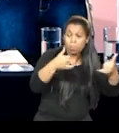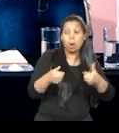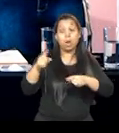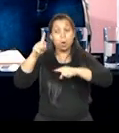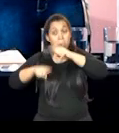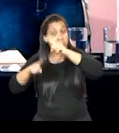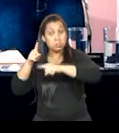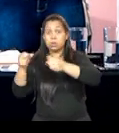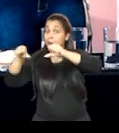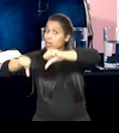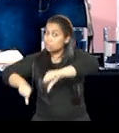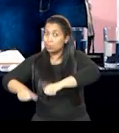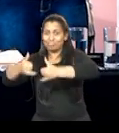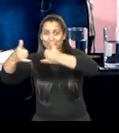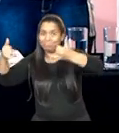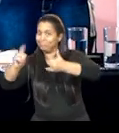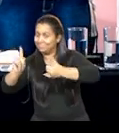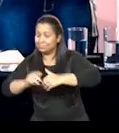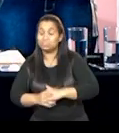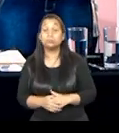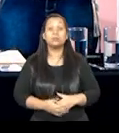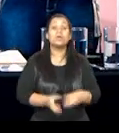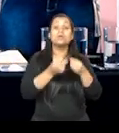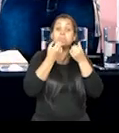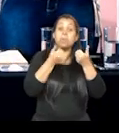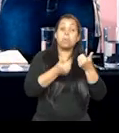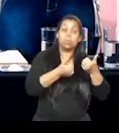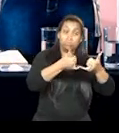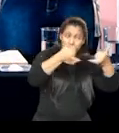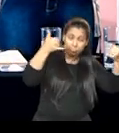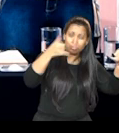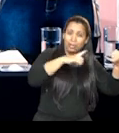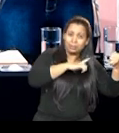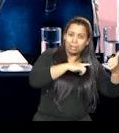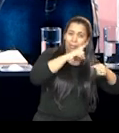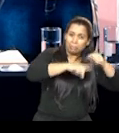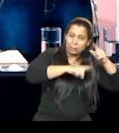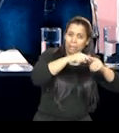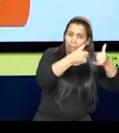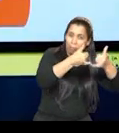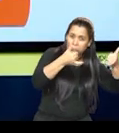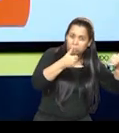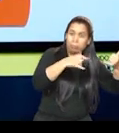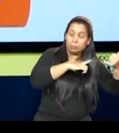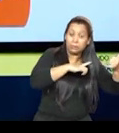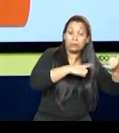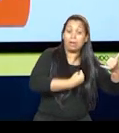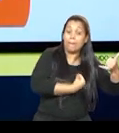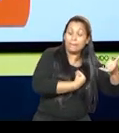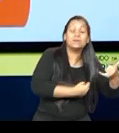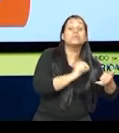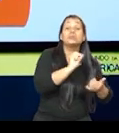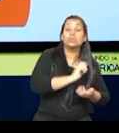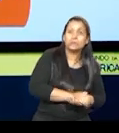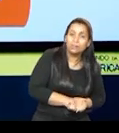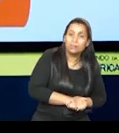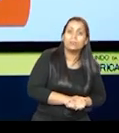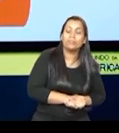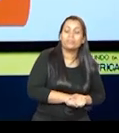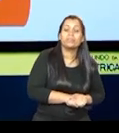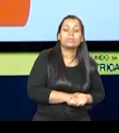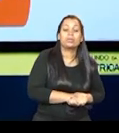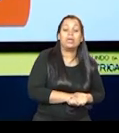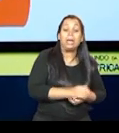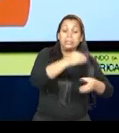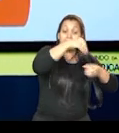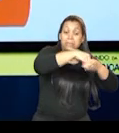não. Esses materiais bons condutores elétricos têm uma presença de carga de elétrons